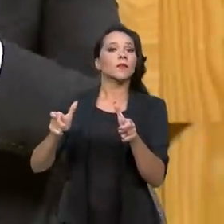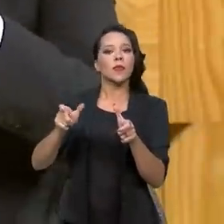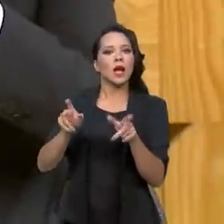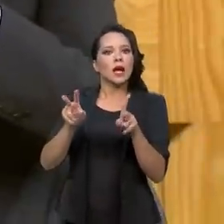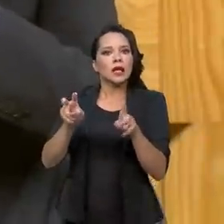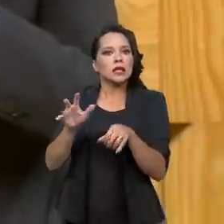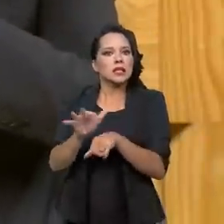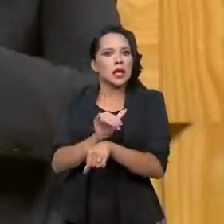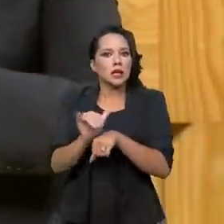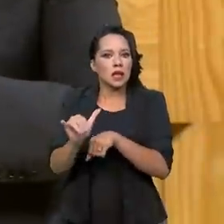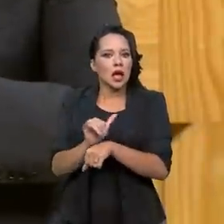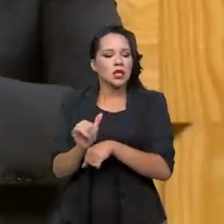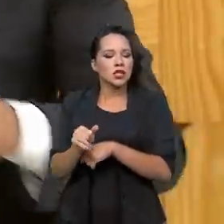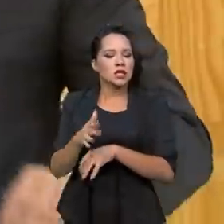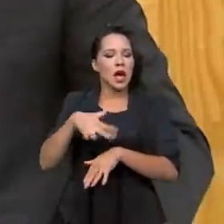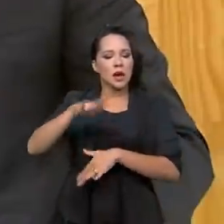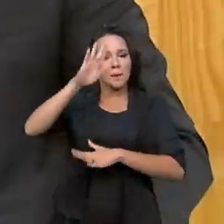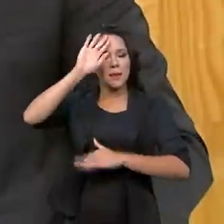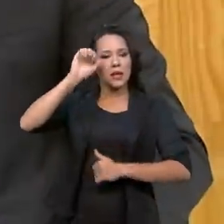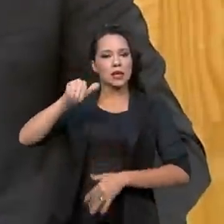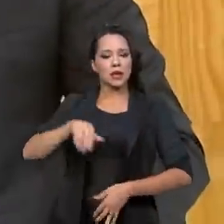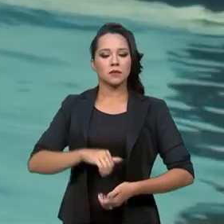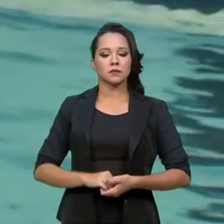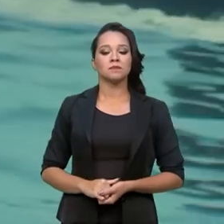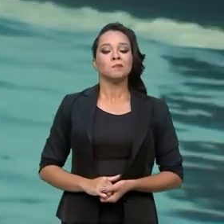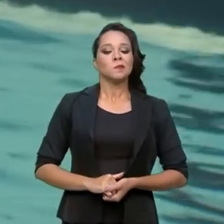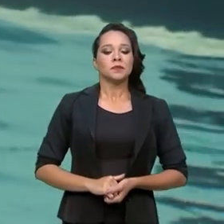termos estratégicos e militares?